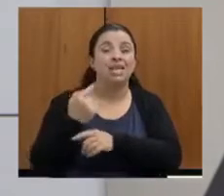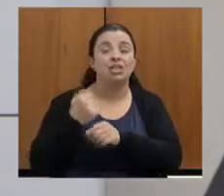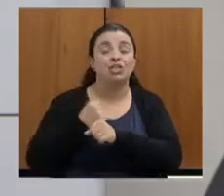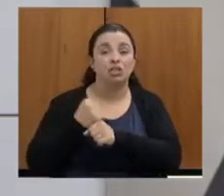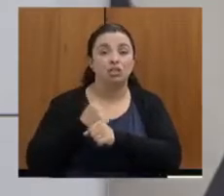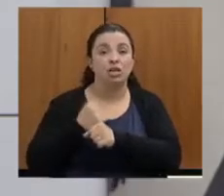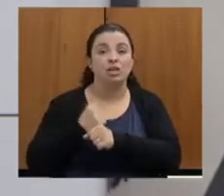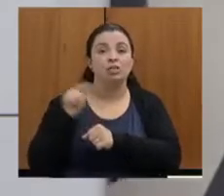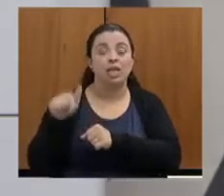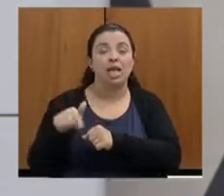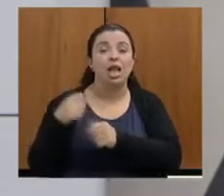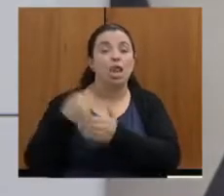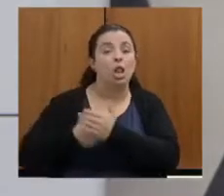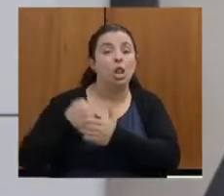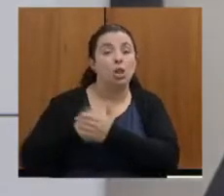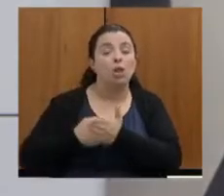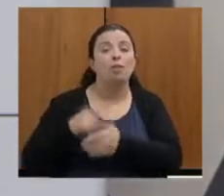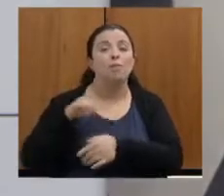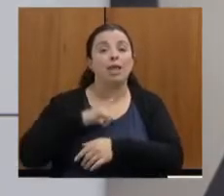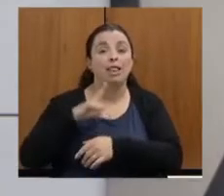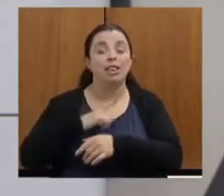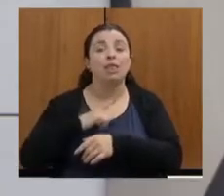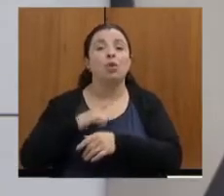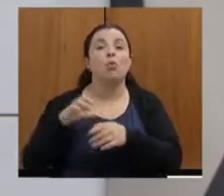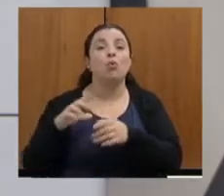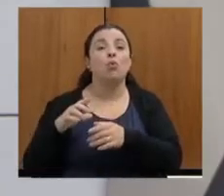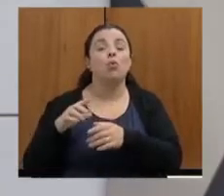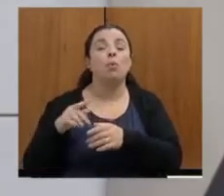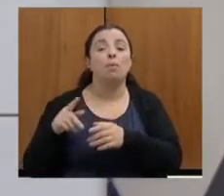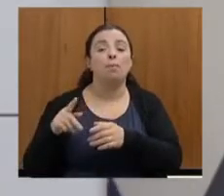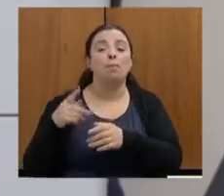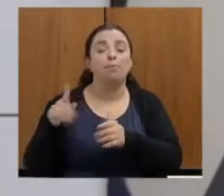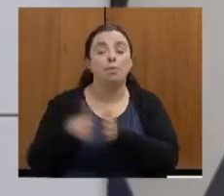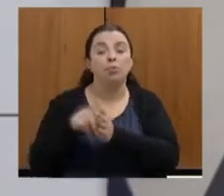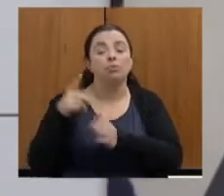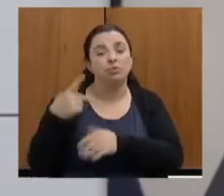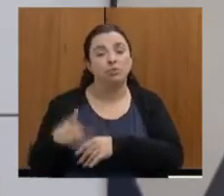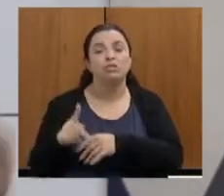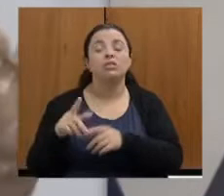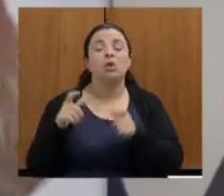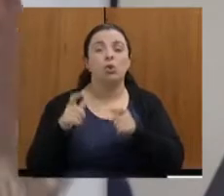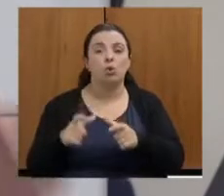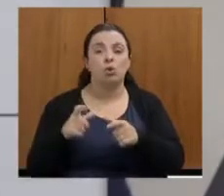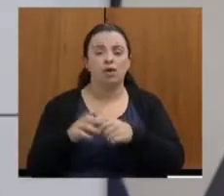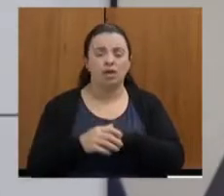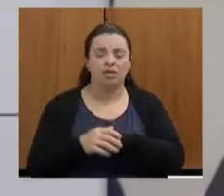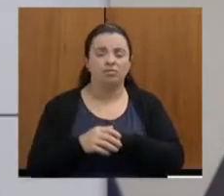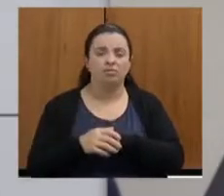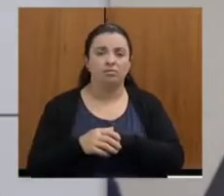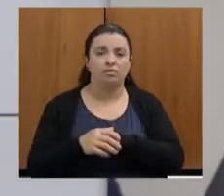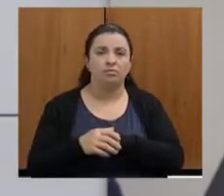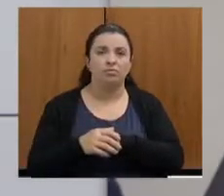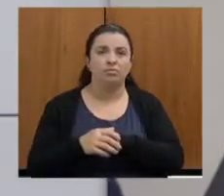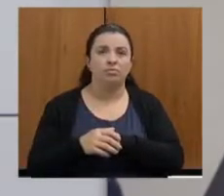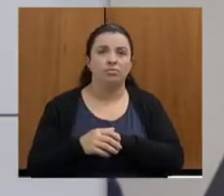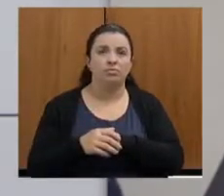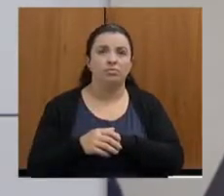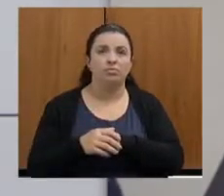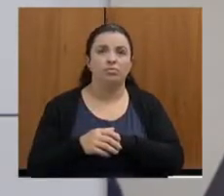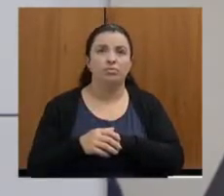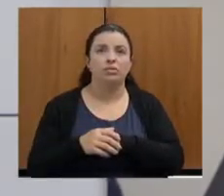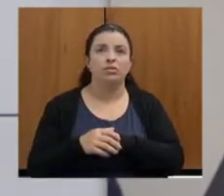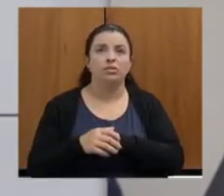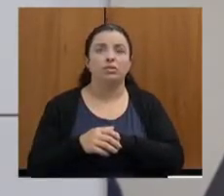pelo Rei assentamento coletivo sendo que isto estava desde o início nos acordos que foram levados né a serem